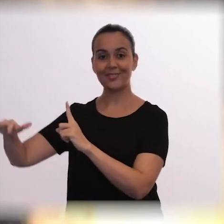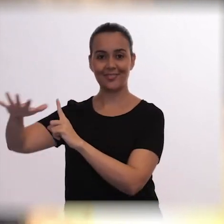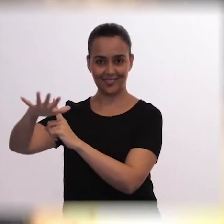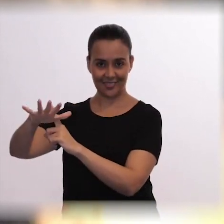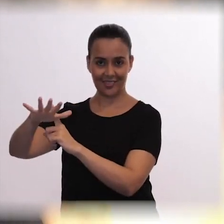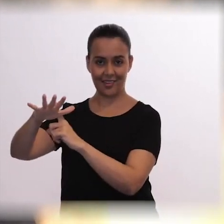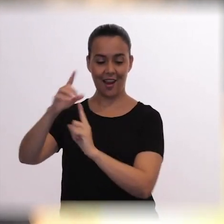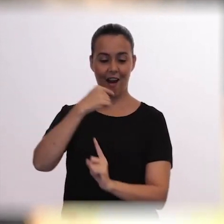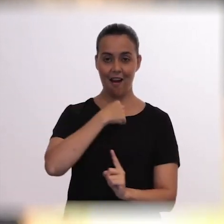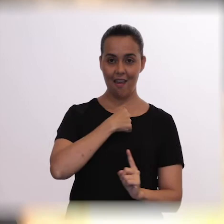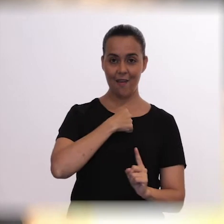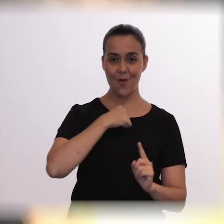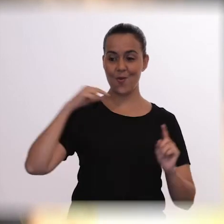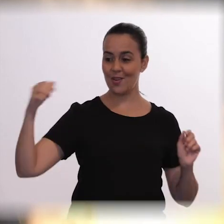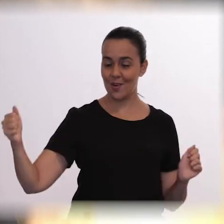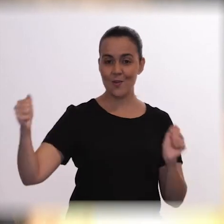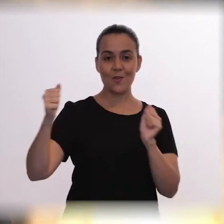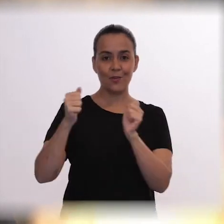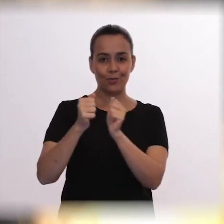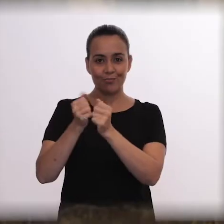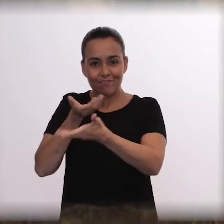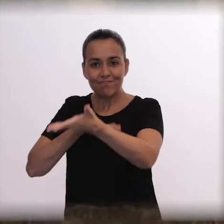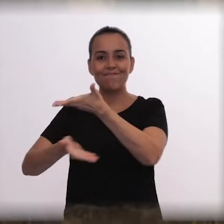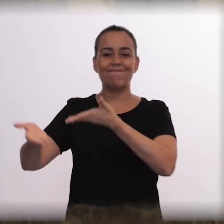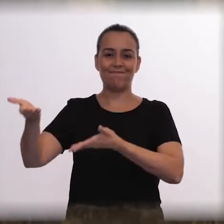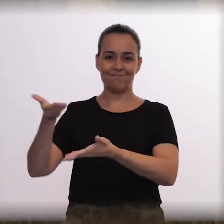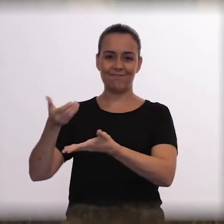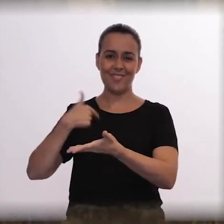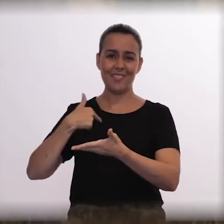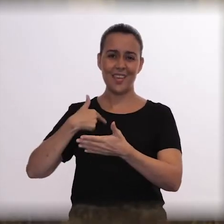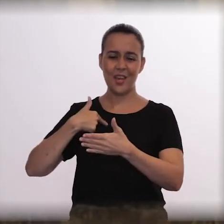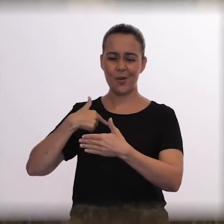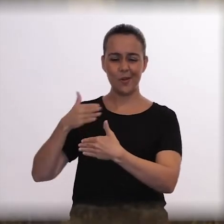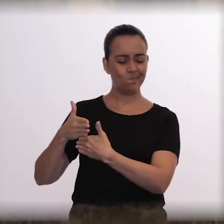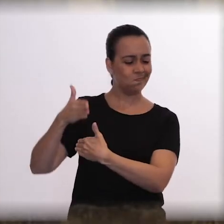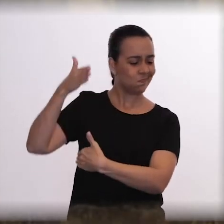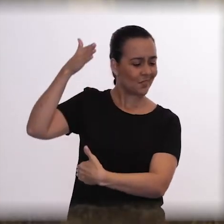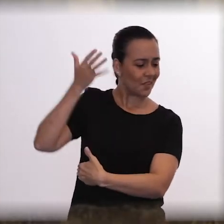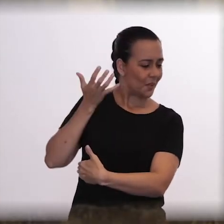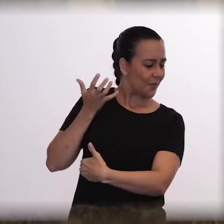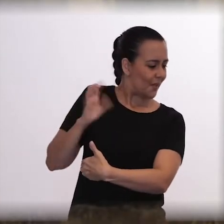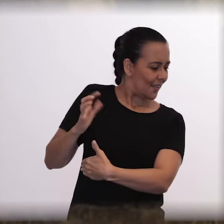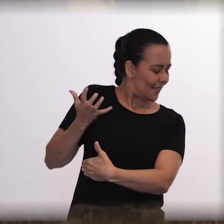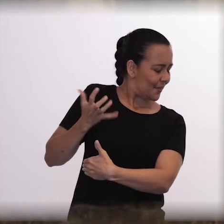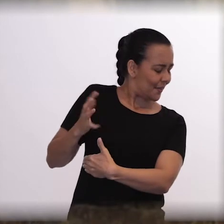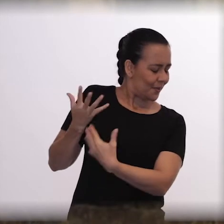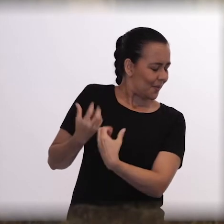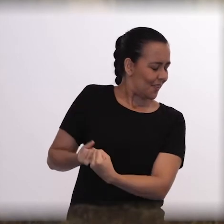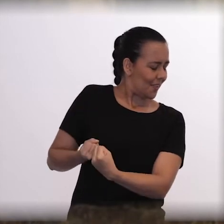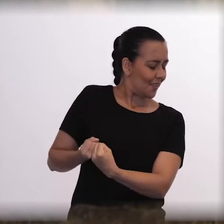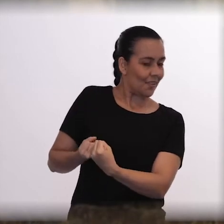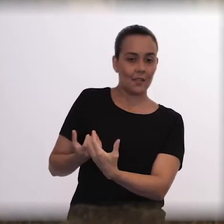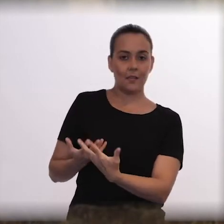Entre os dois lados desse muro que eu criava, né? Hoje eu entendo que, apesar